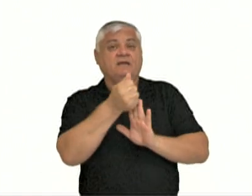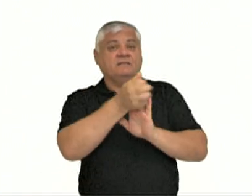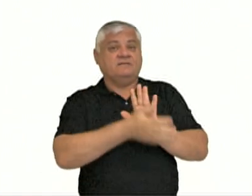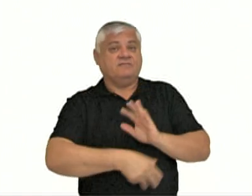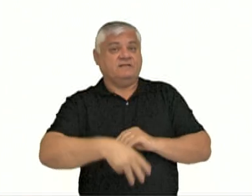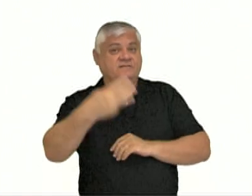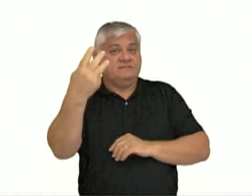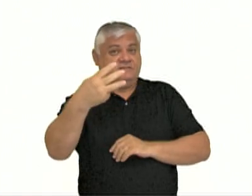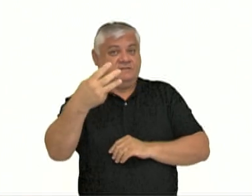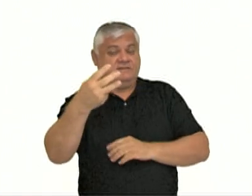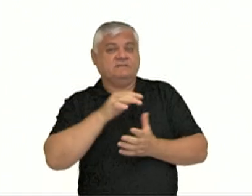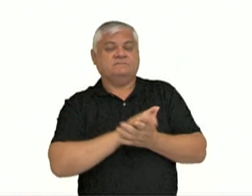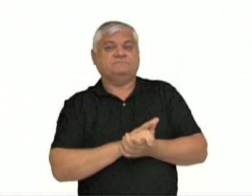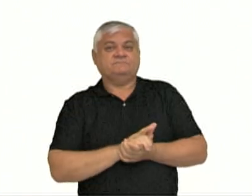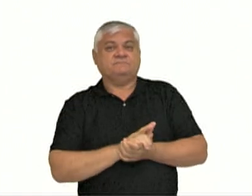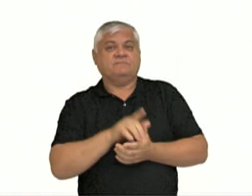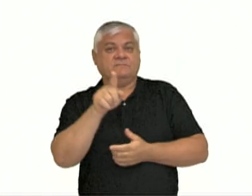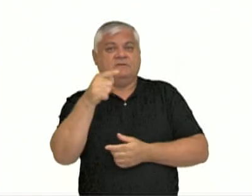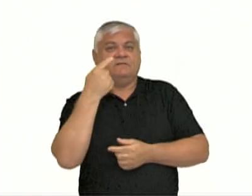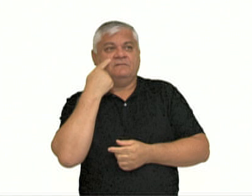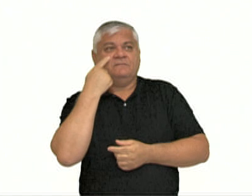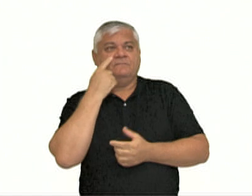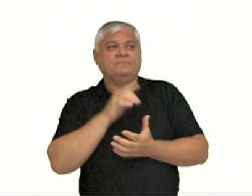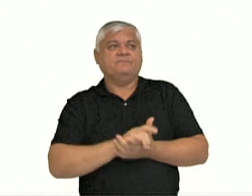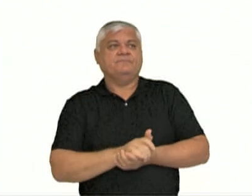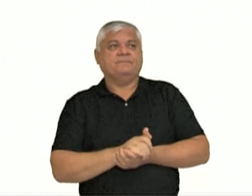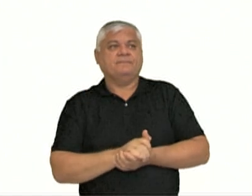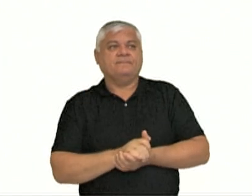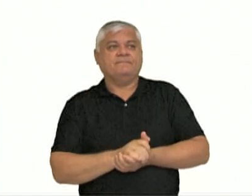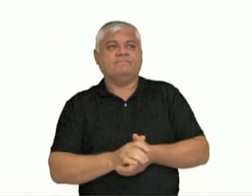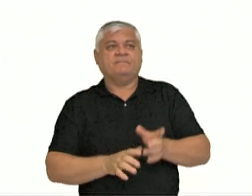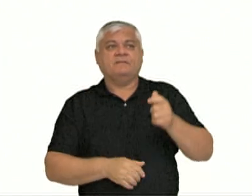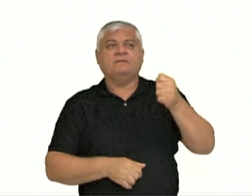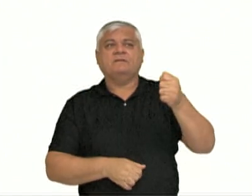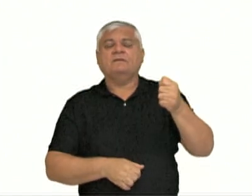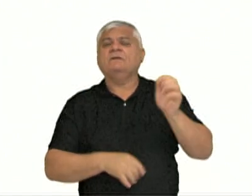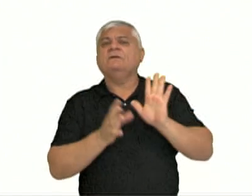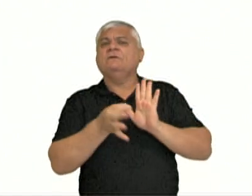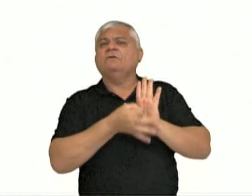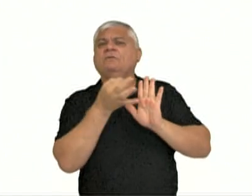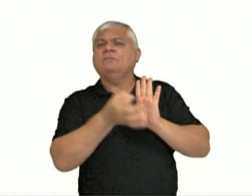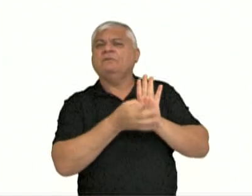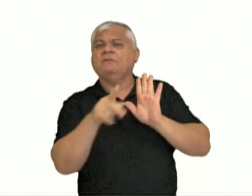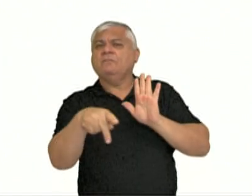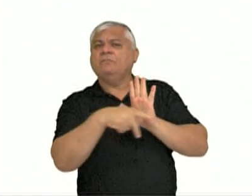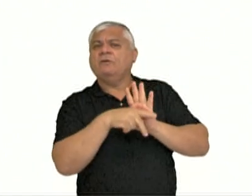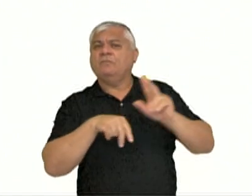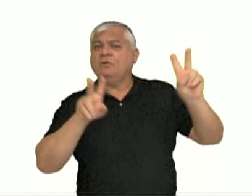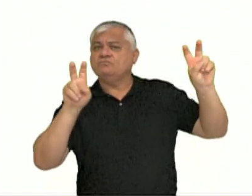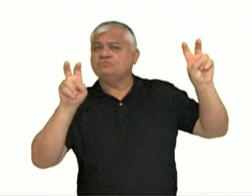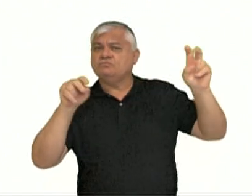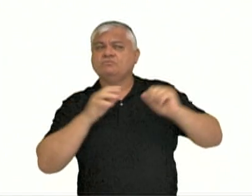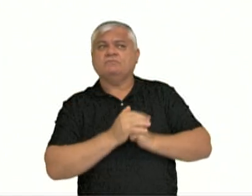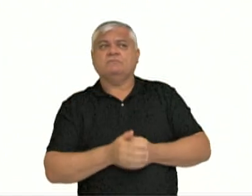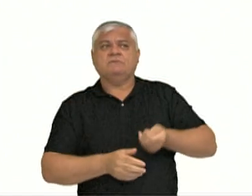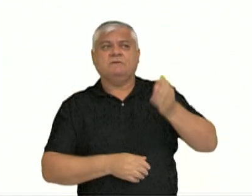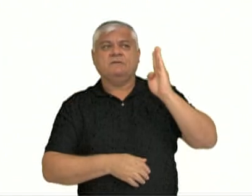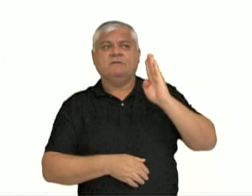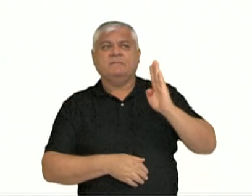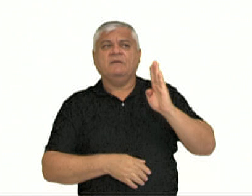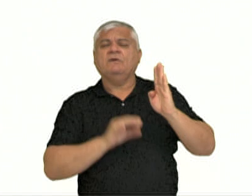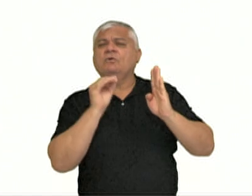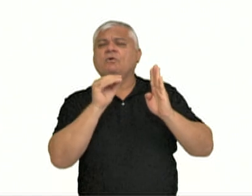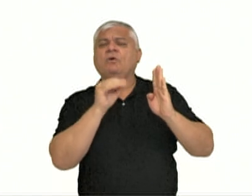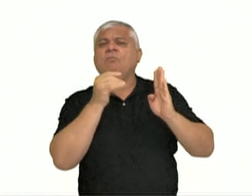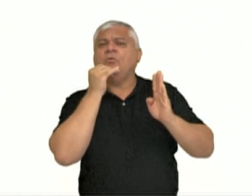Atividade 3, só para os seus olhos. Letra A. Qual a opinião expressa sobre o assunto? Na